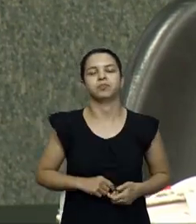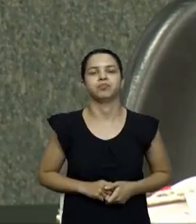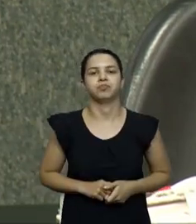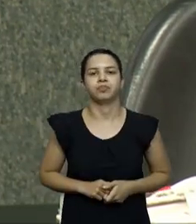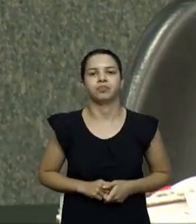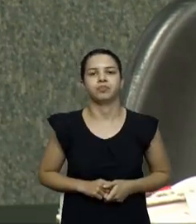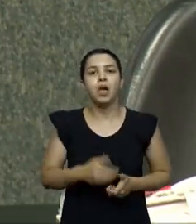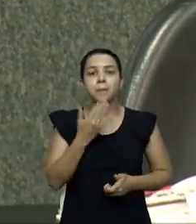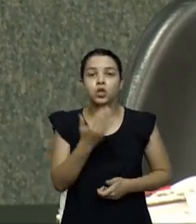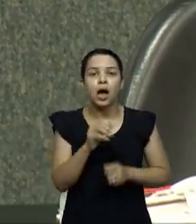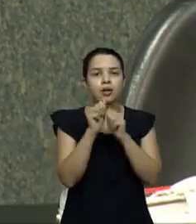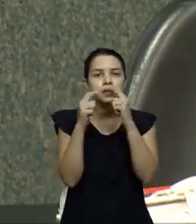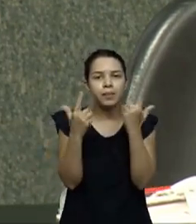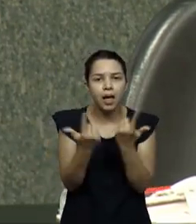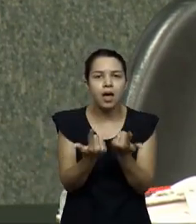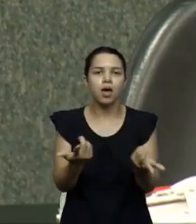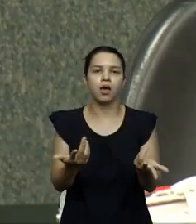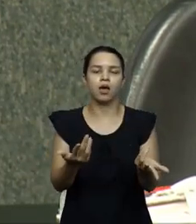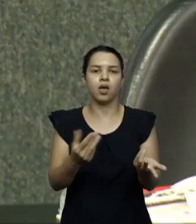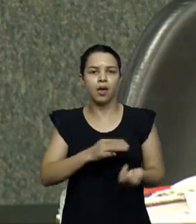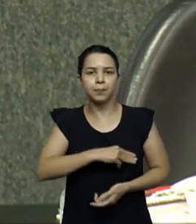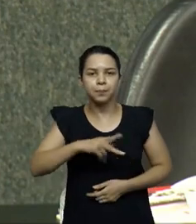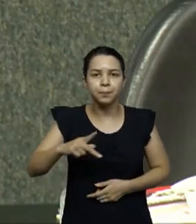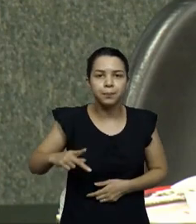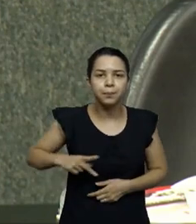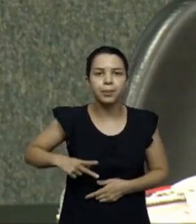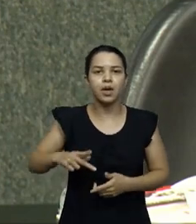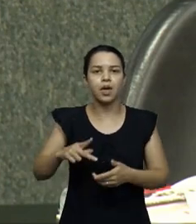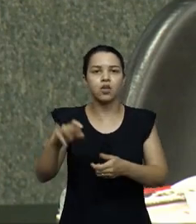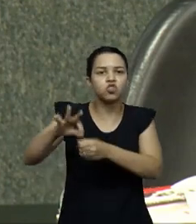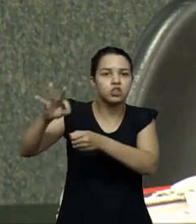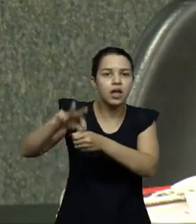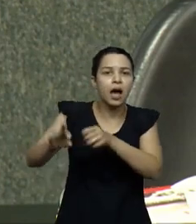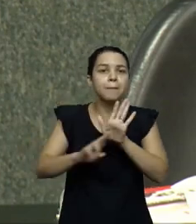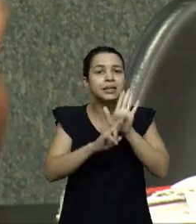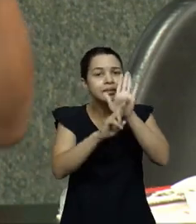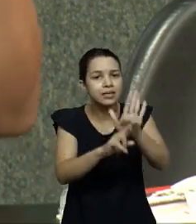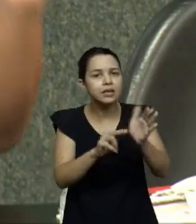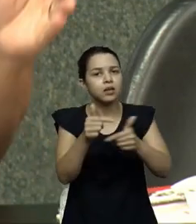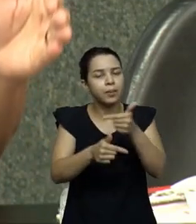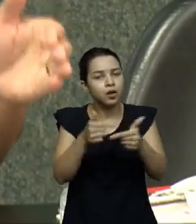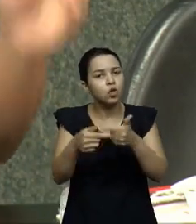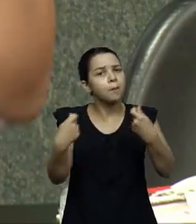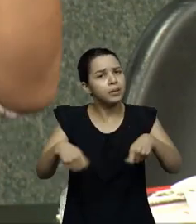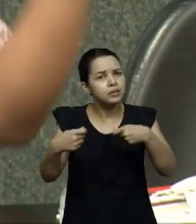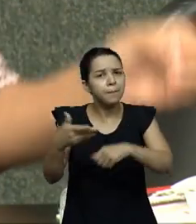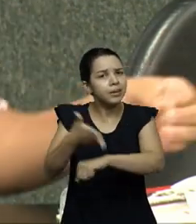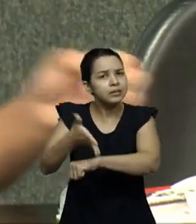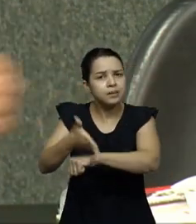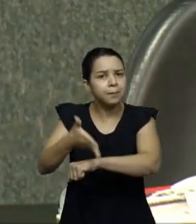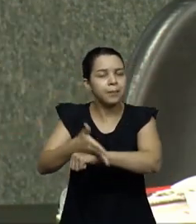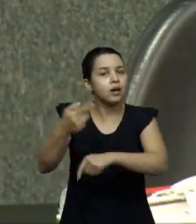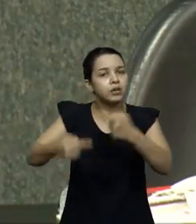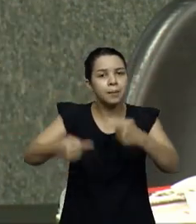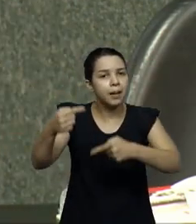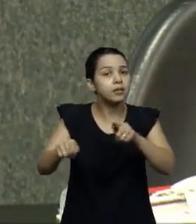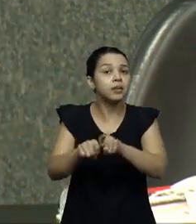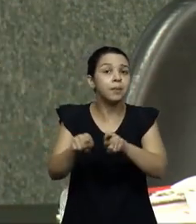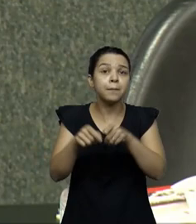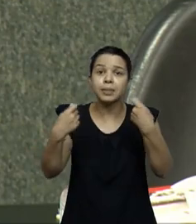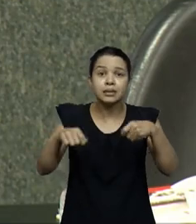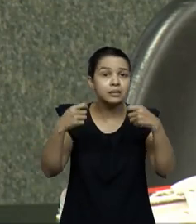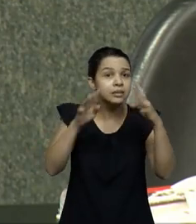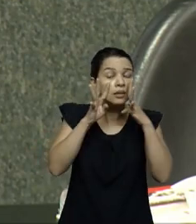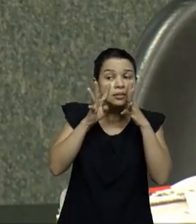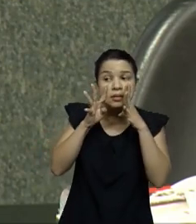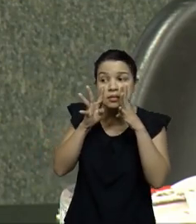Ministério Público entidade que representa os trabalhadores têm que participar desse debate e ser ouvido pela pelo